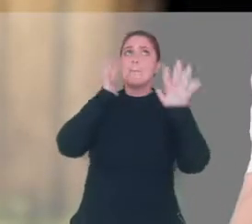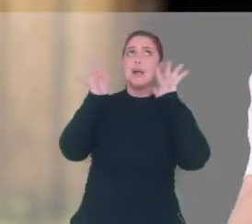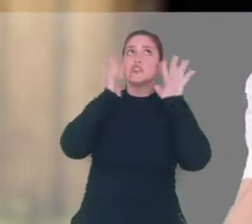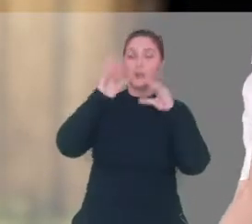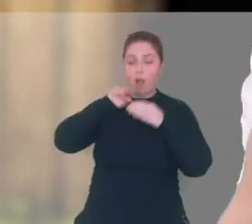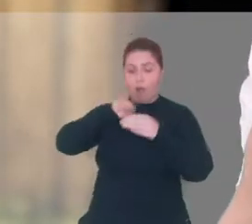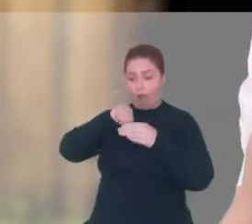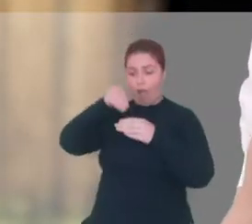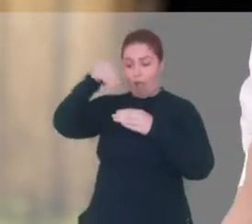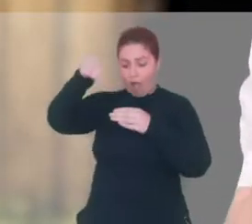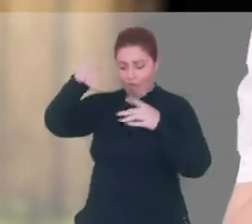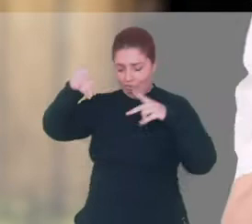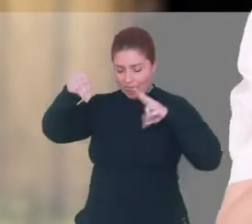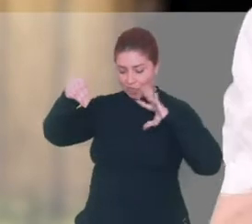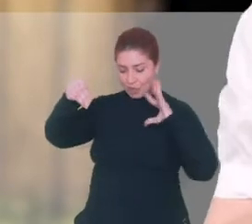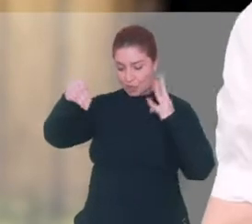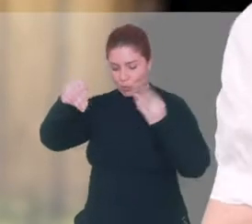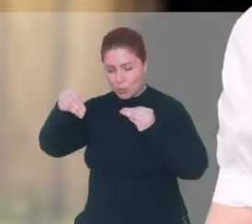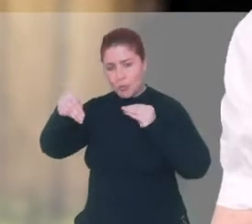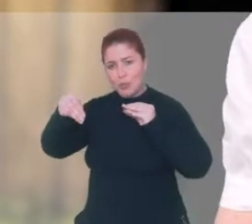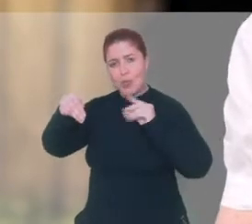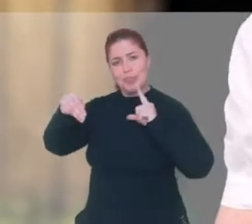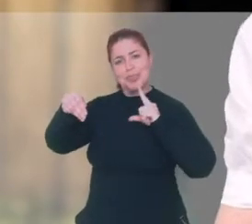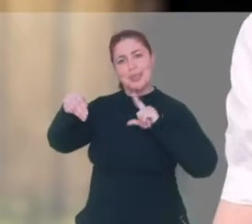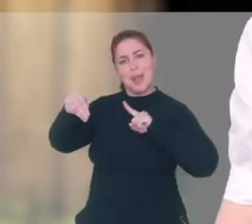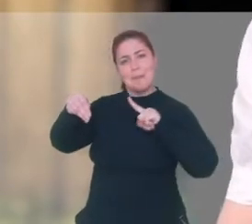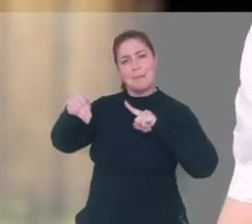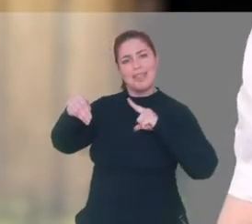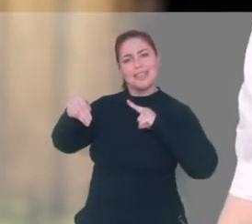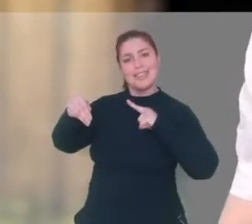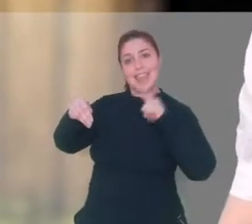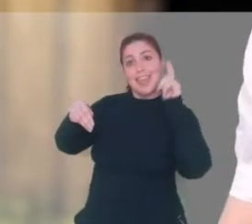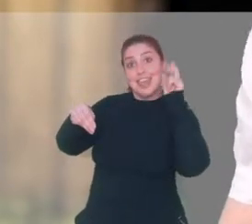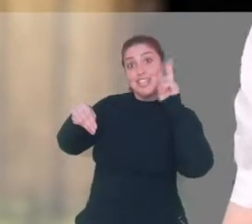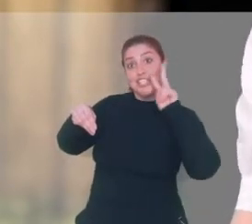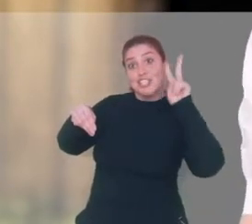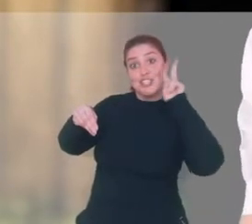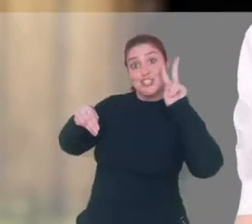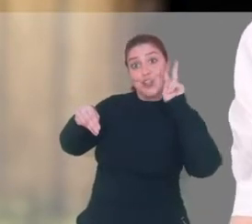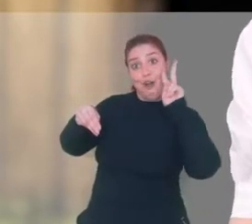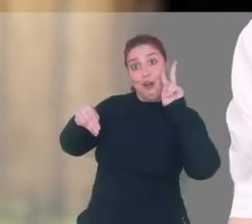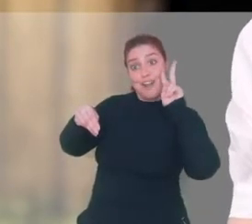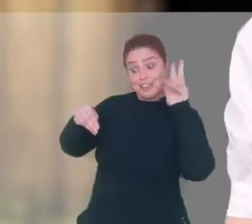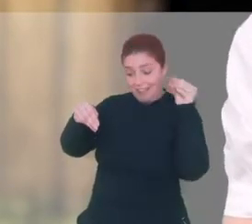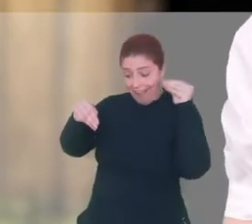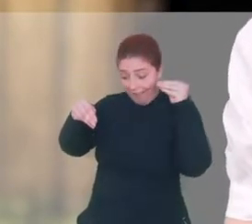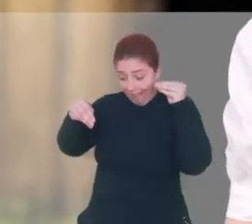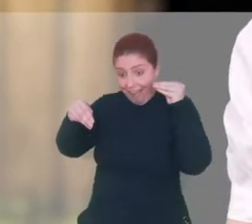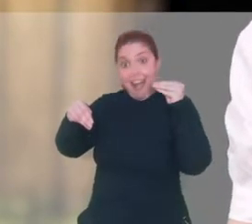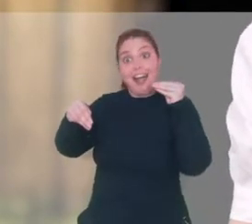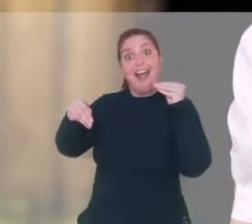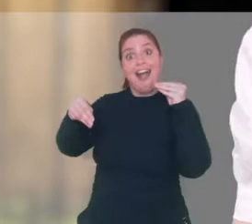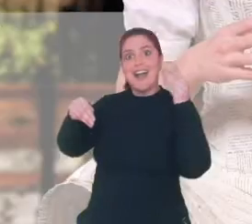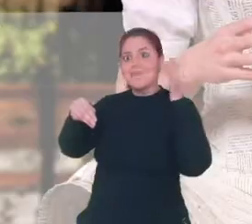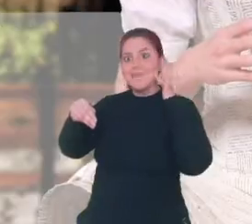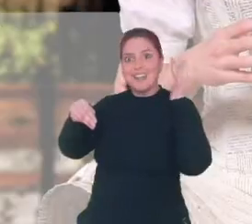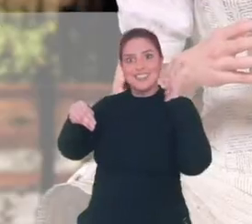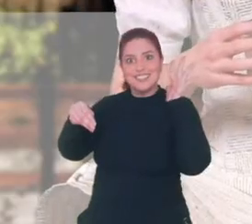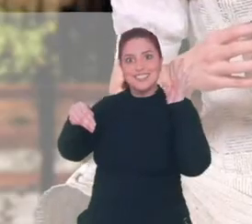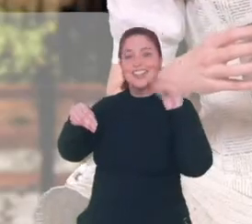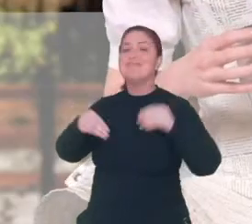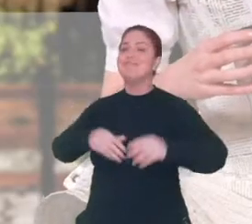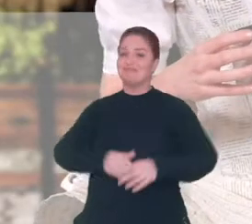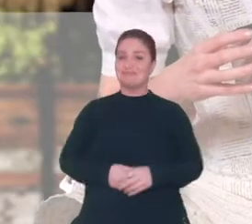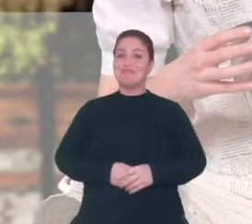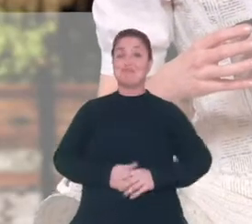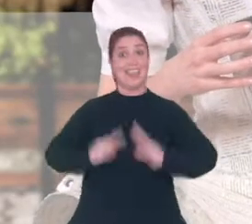de guardar todos esses itens, uma caixa de costura pode também guardar muitas histórias dentro dela? Na casa